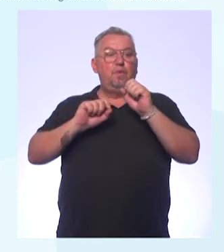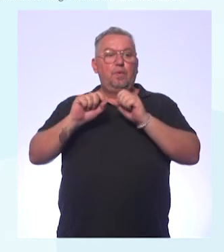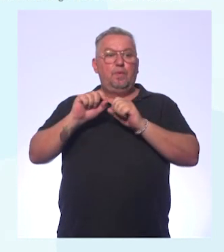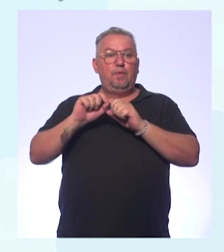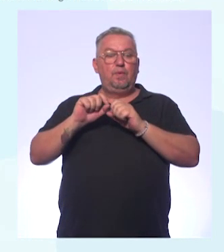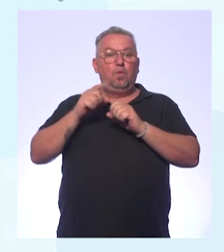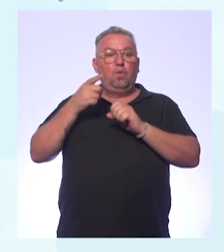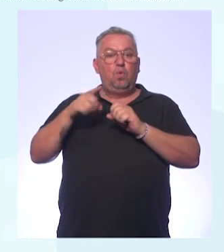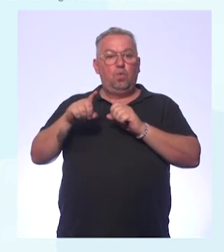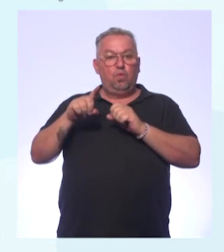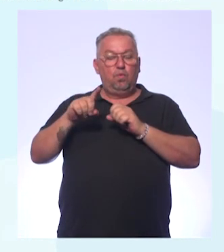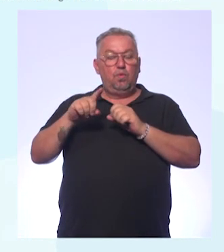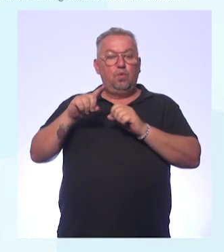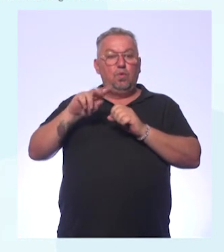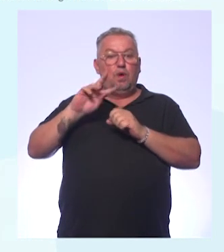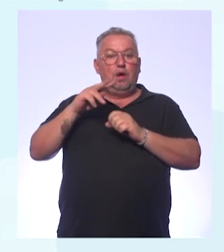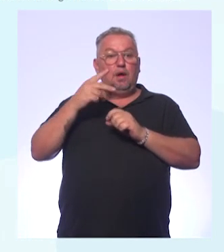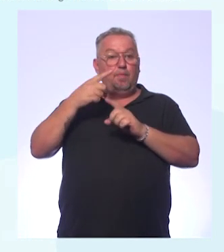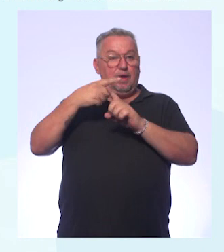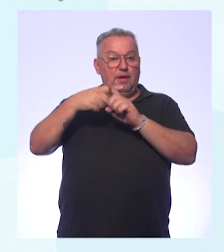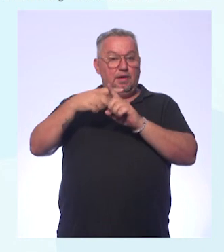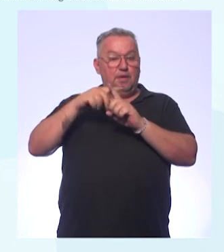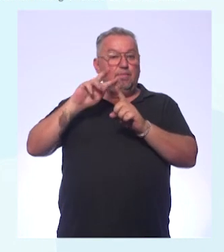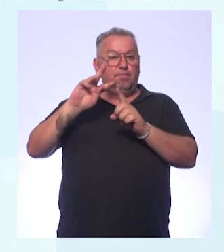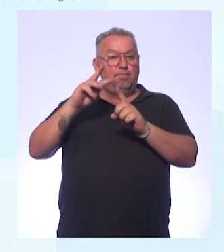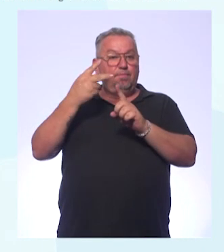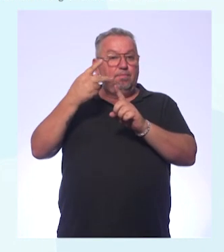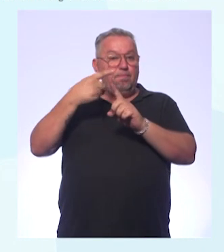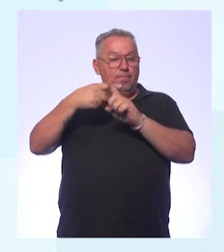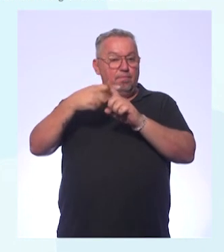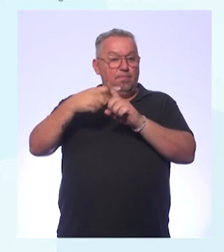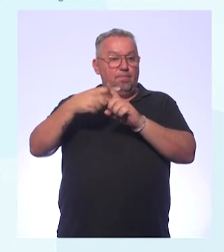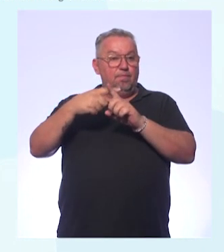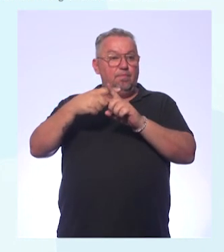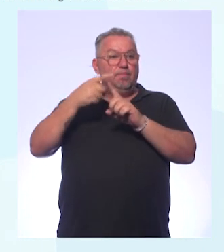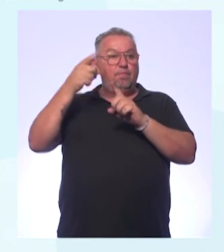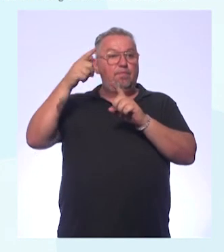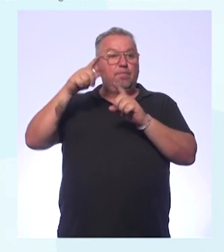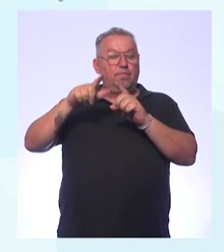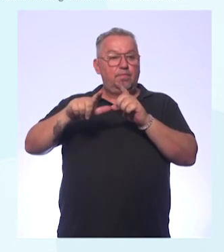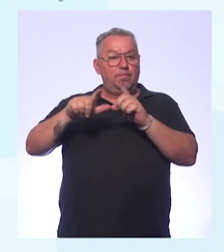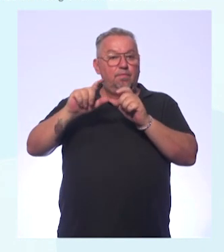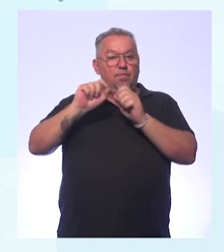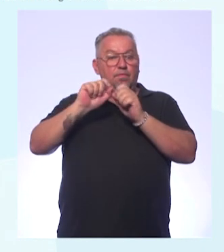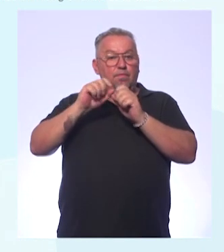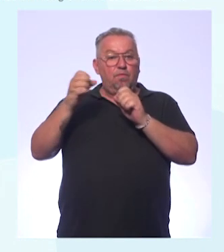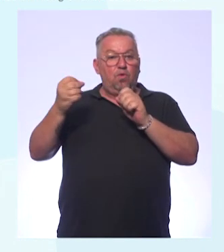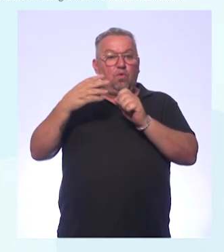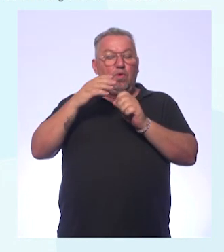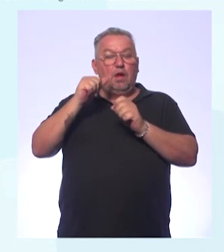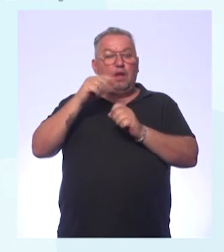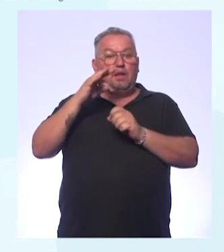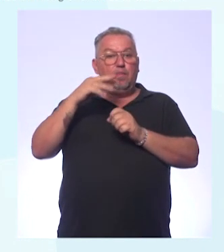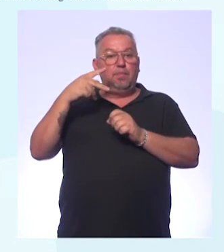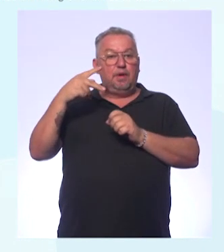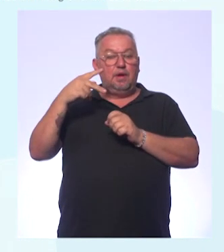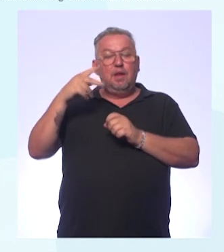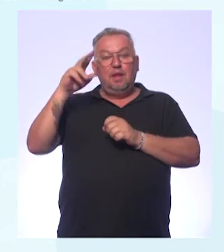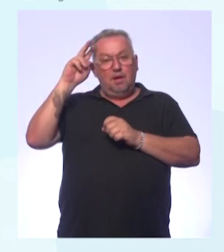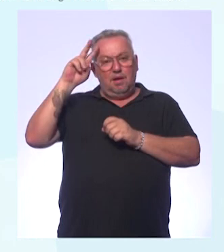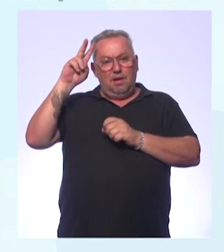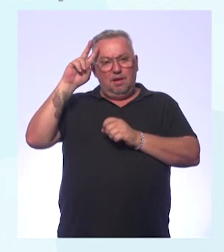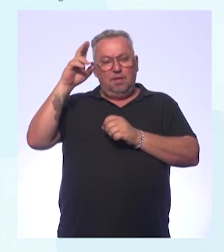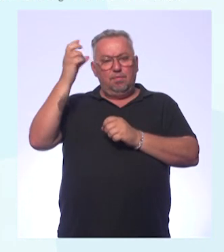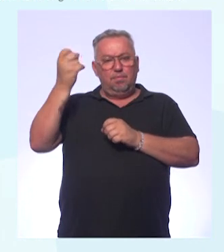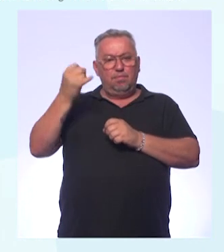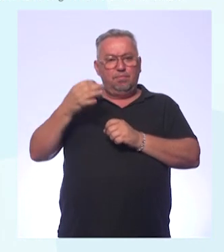o último elétron H+ ali e, de novo, vai formar um novo ATP. Lembra que eu falei no começo